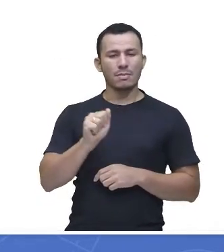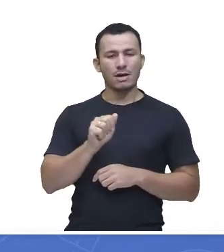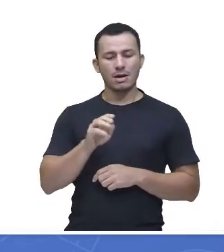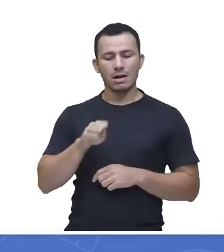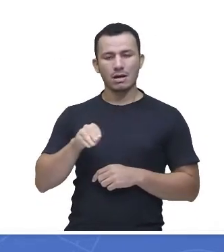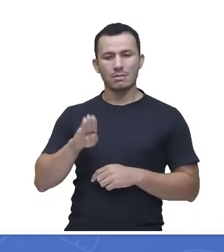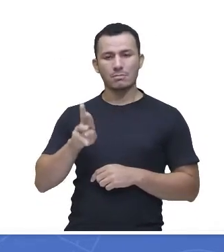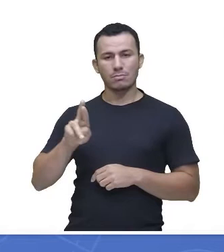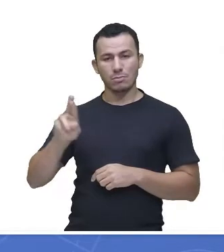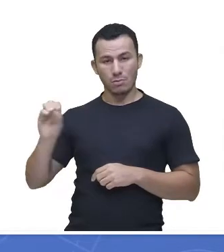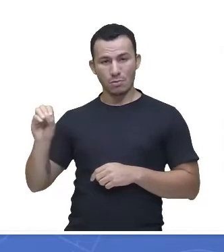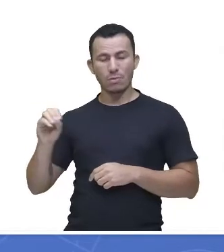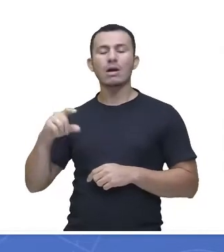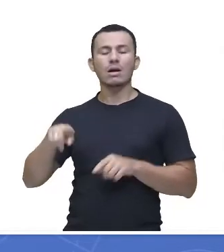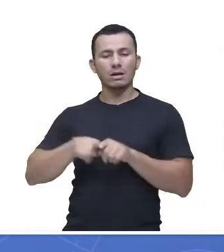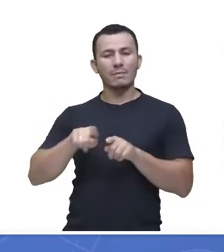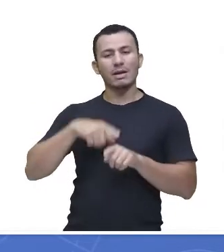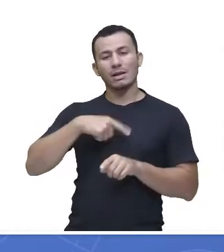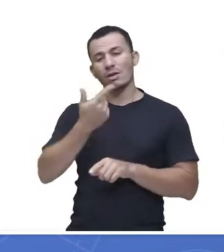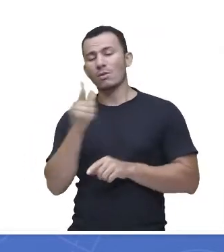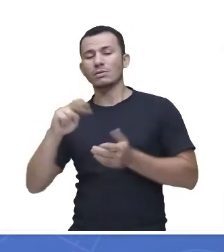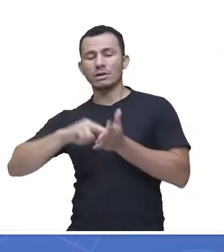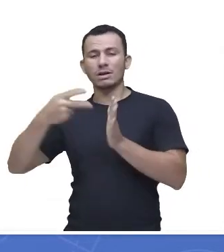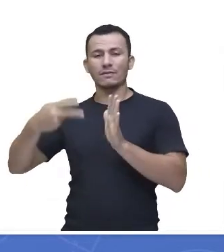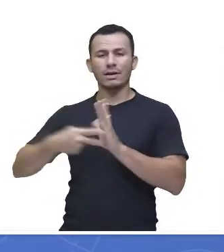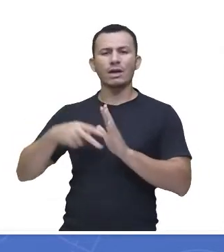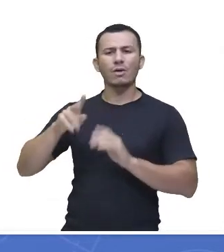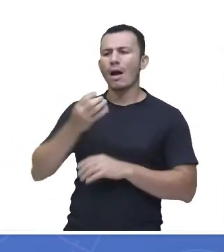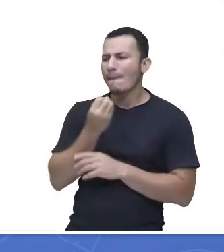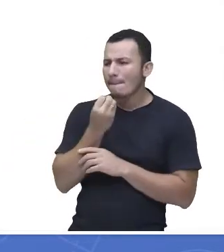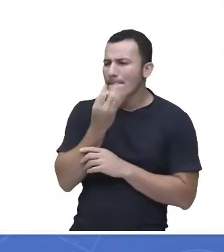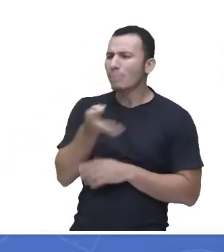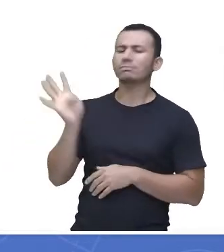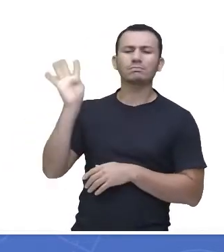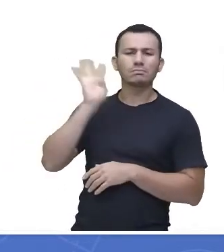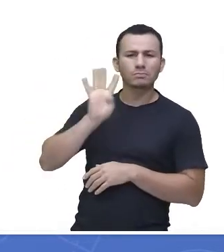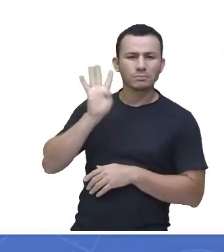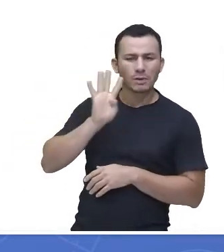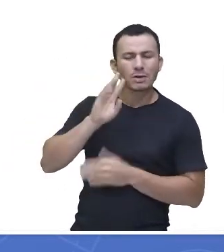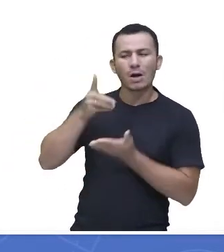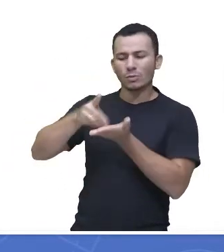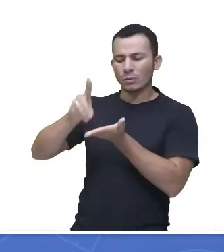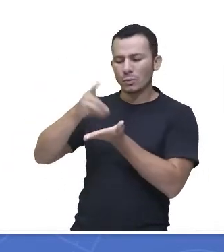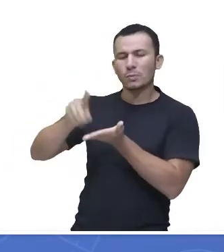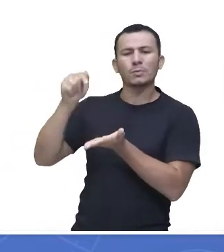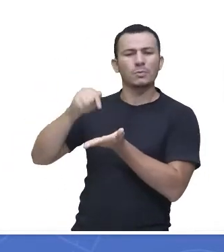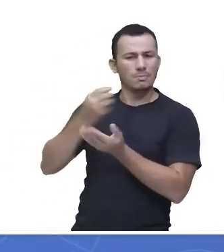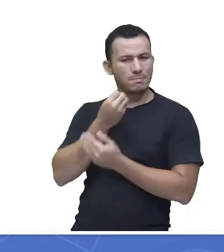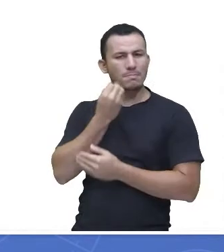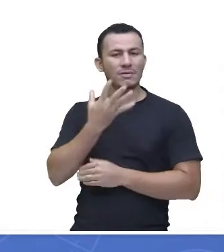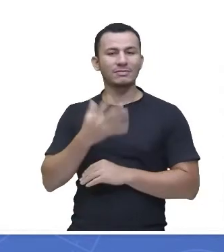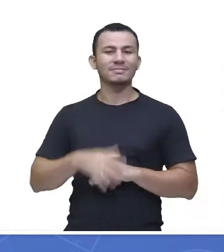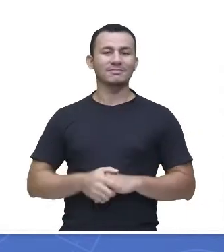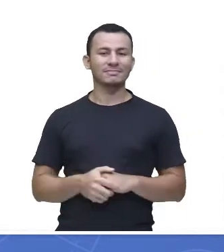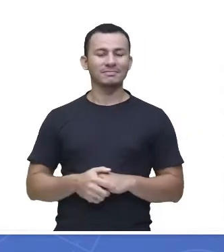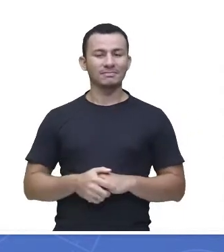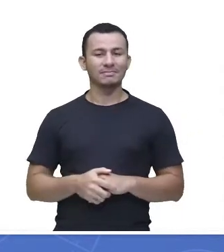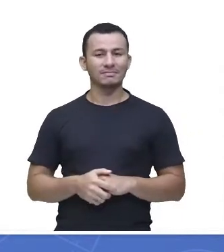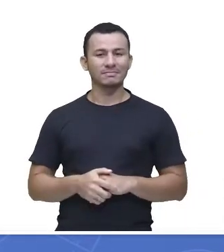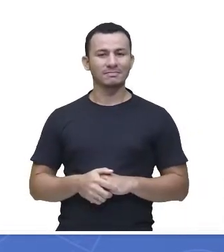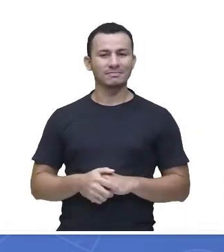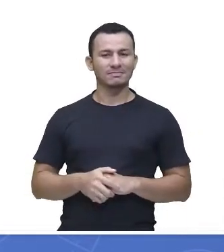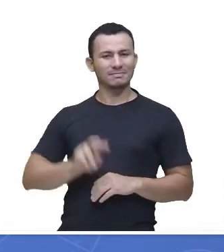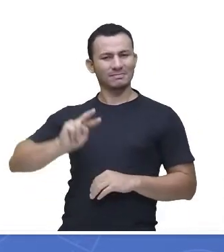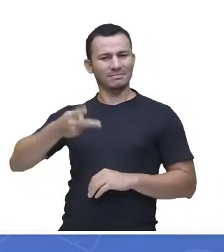sentido, né, de dizer é tão bom, é demasiado bom. O que é bom? O dicionário Aurélio. Então, percebeu a